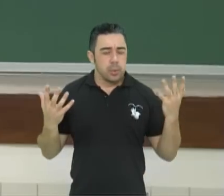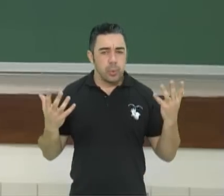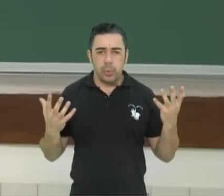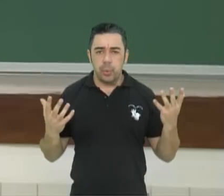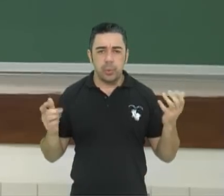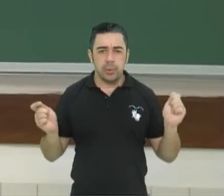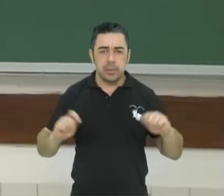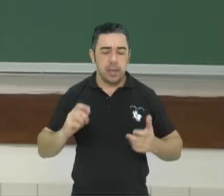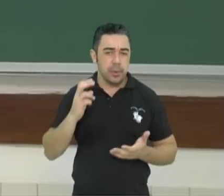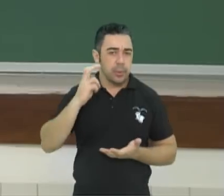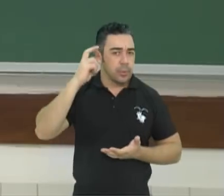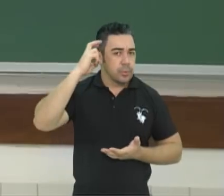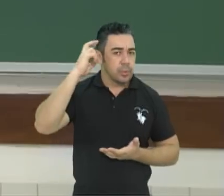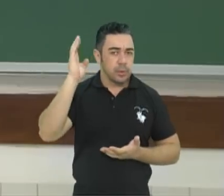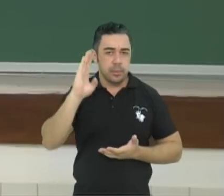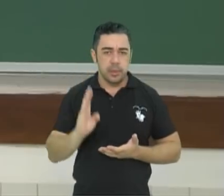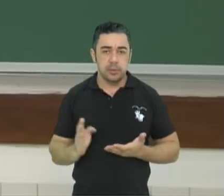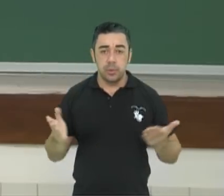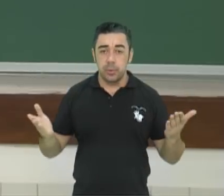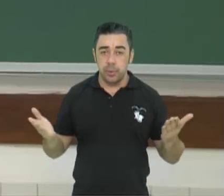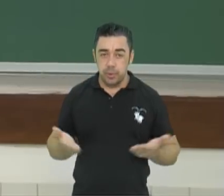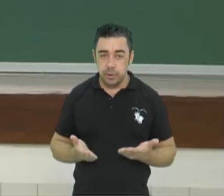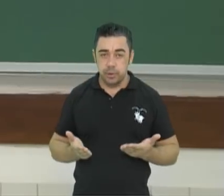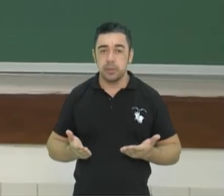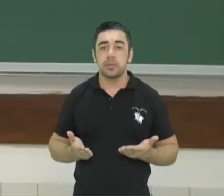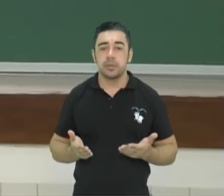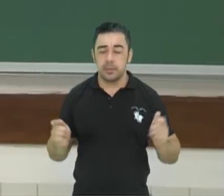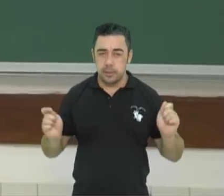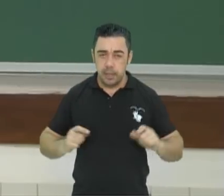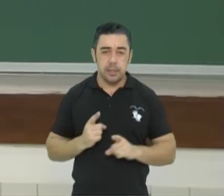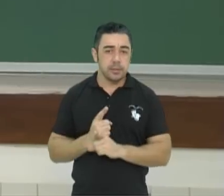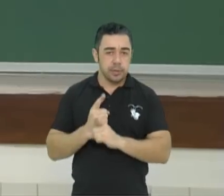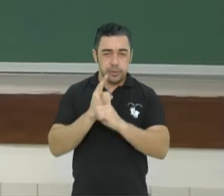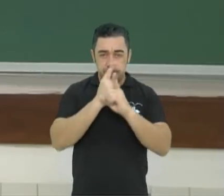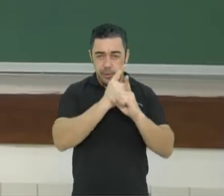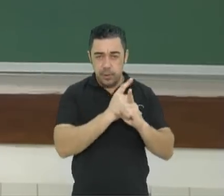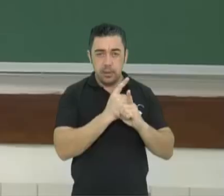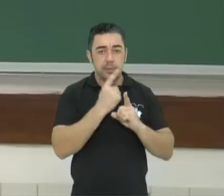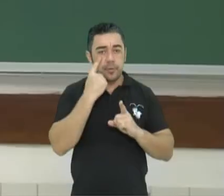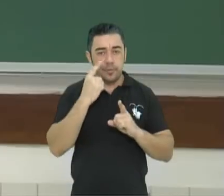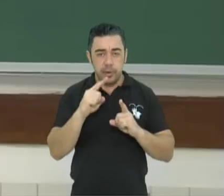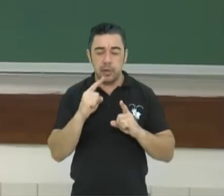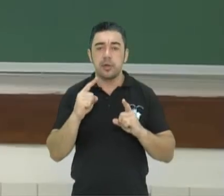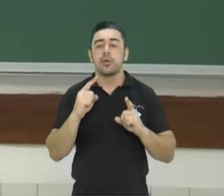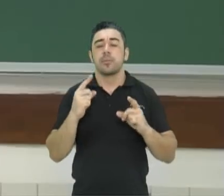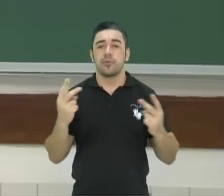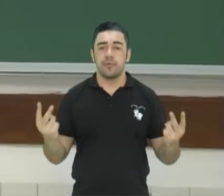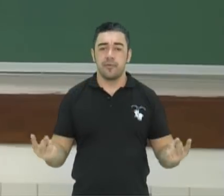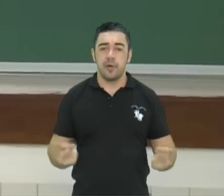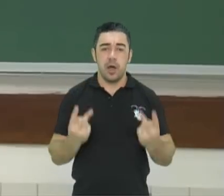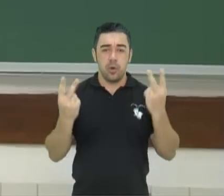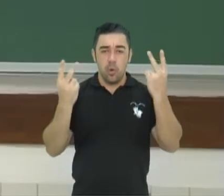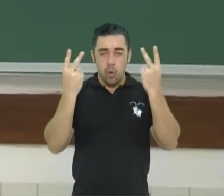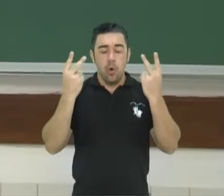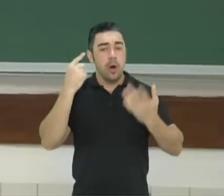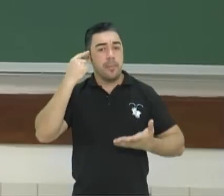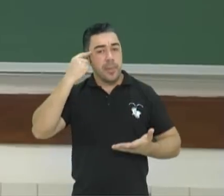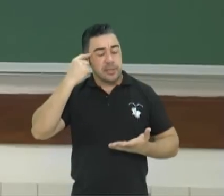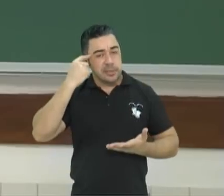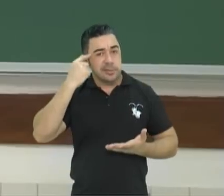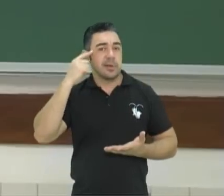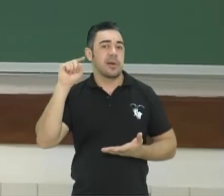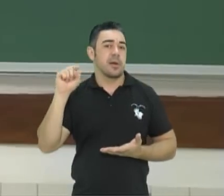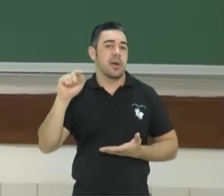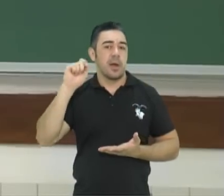da cultura do Brasil nos dias de hoje, né? Então a gente consegue identificar esses valores e pensar a África e pensar